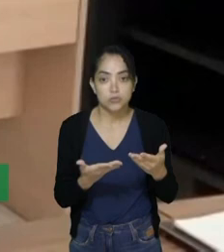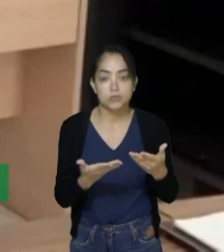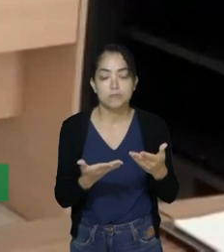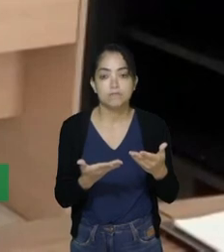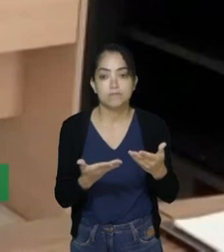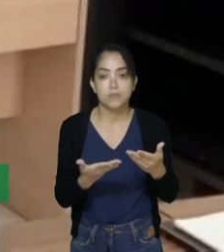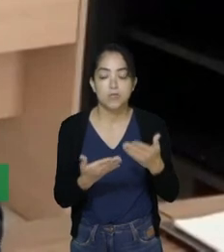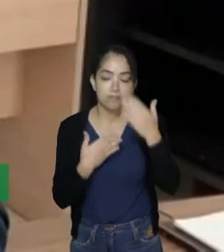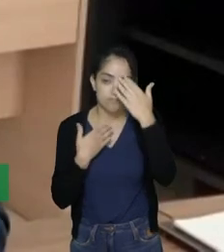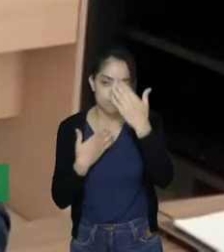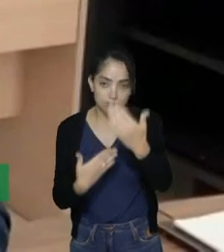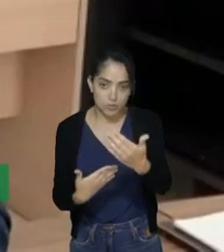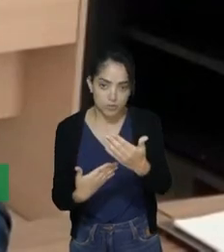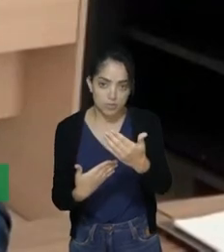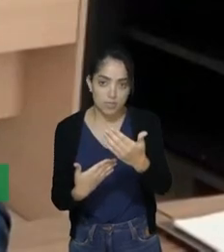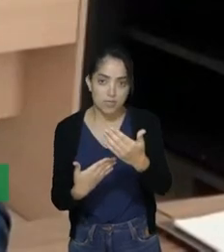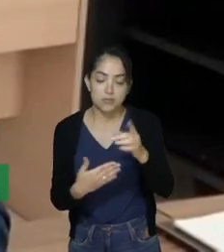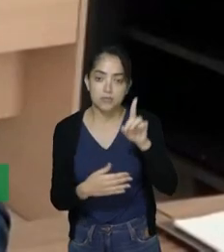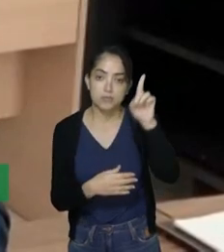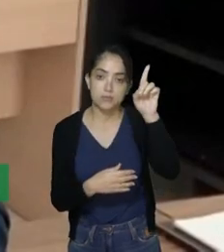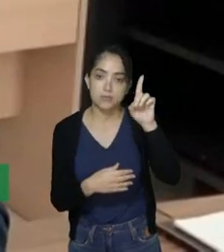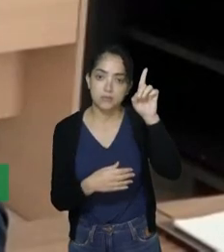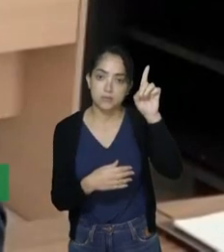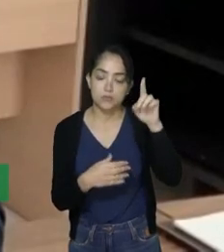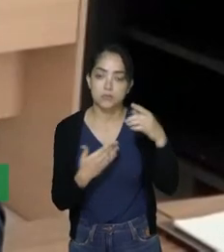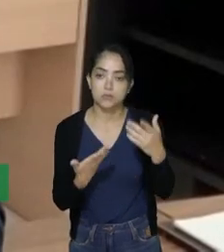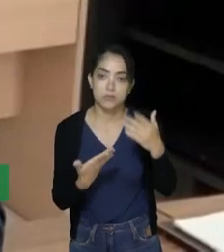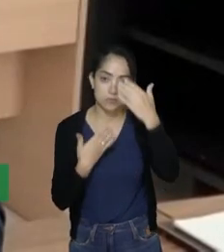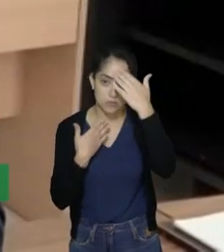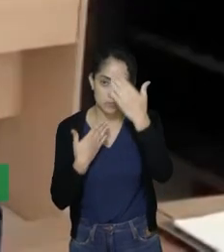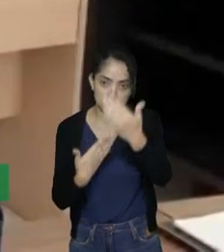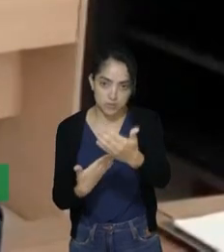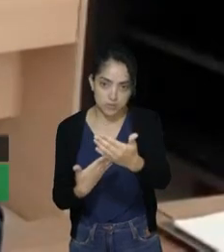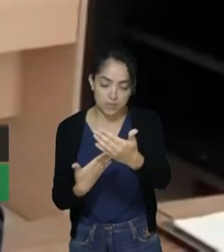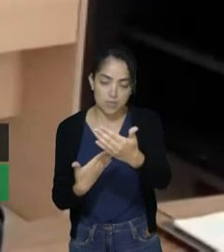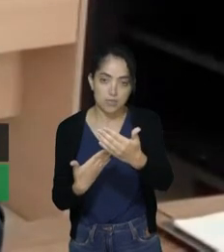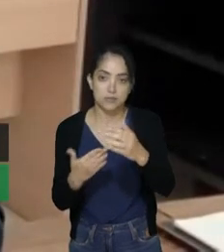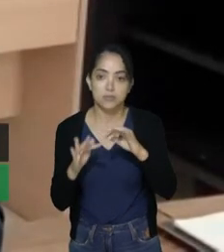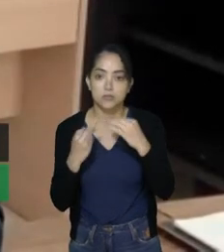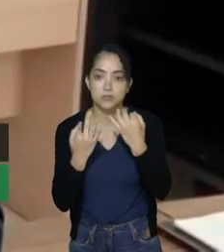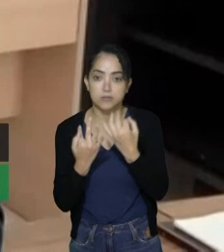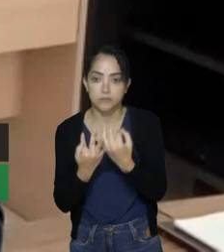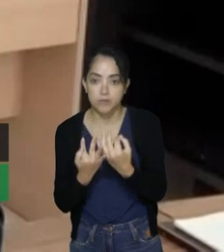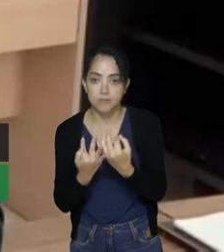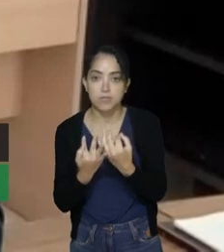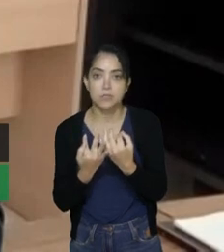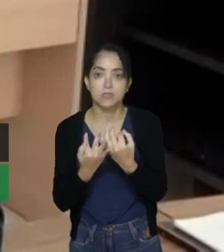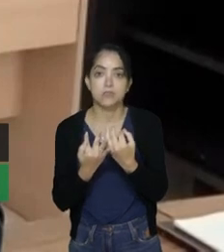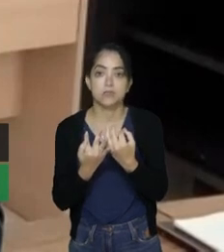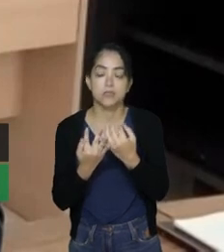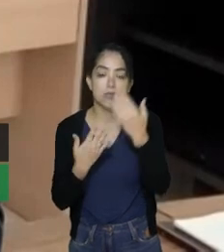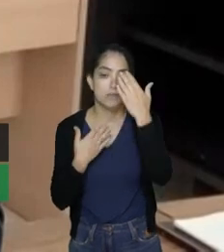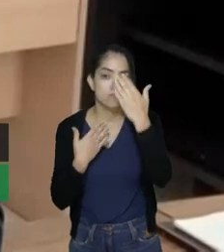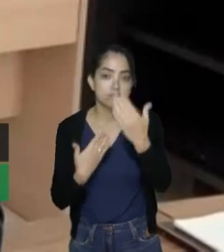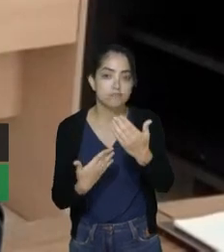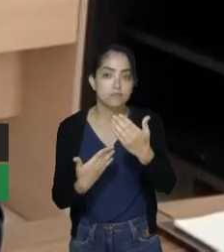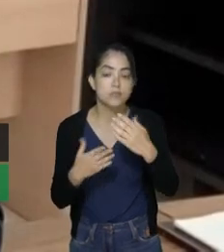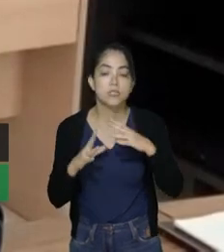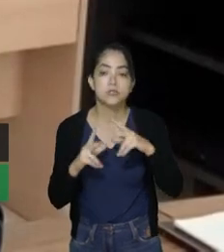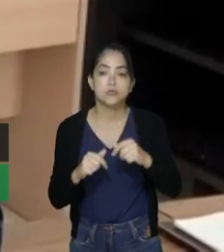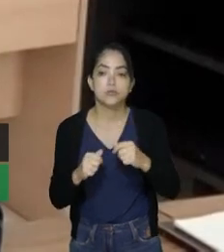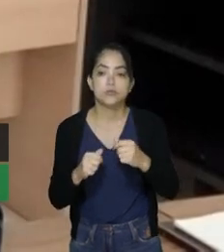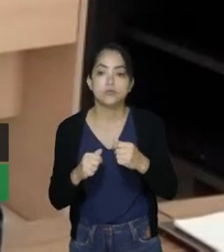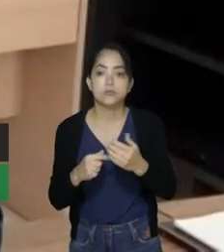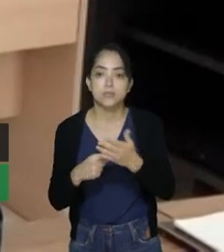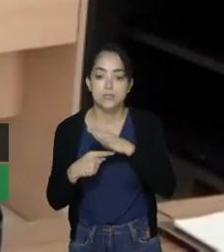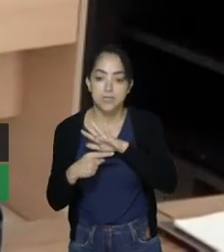muito obrigado. Obrigado a Deus, obrigado à nossa família, obrigado a todos os que ajudaram